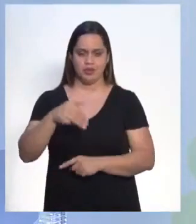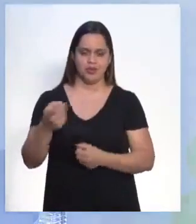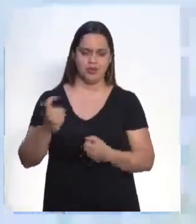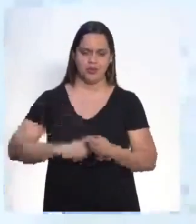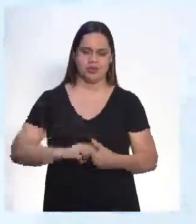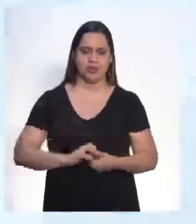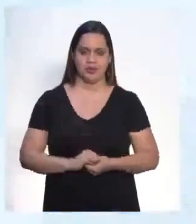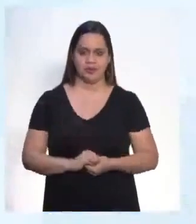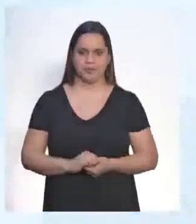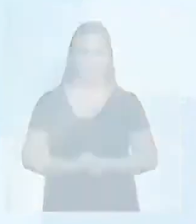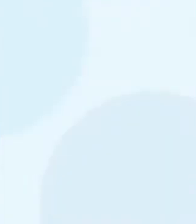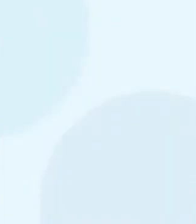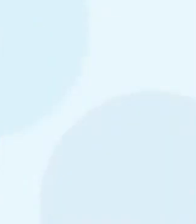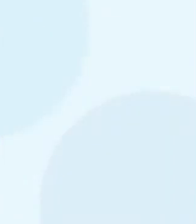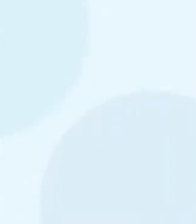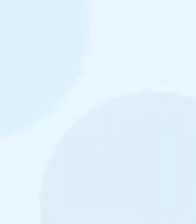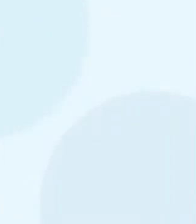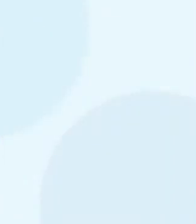voltamos.